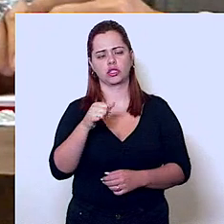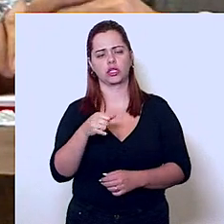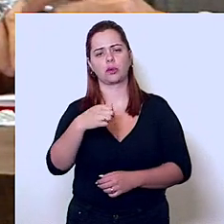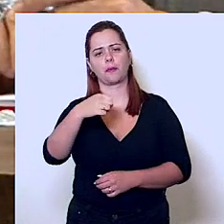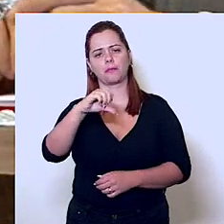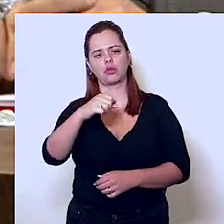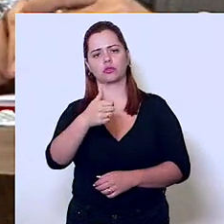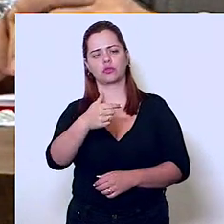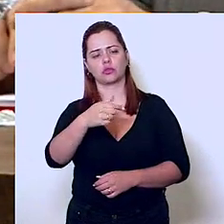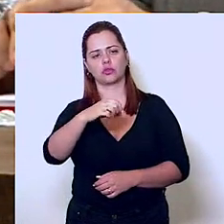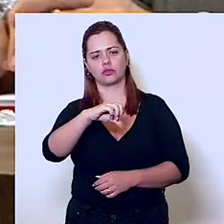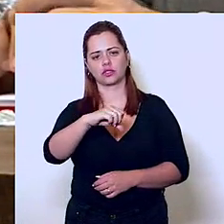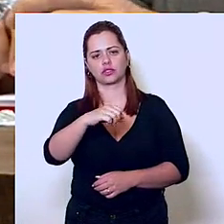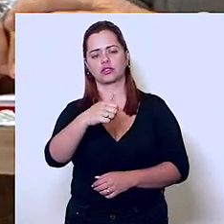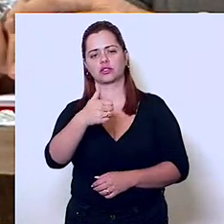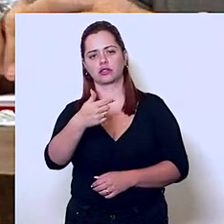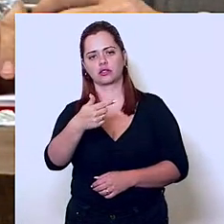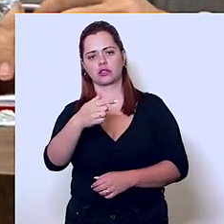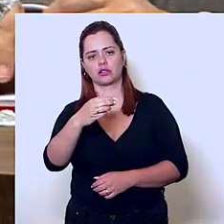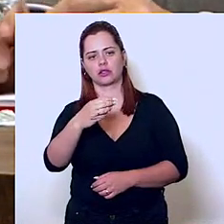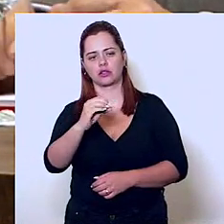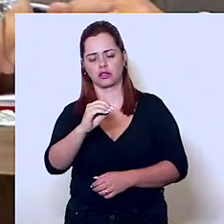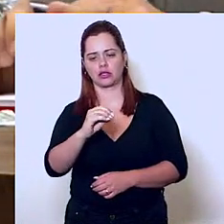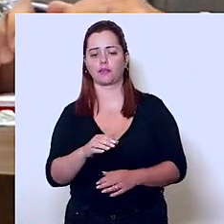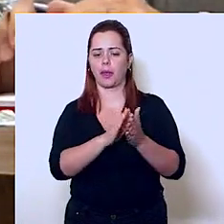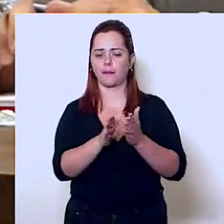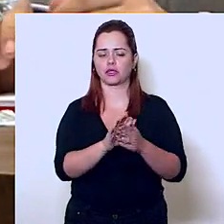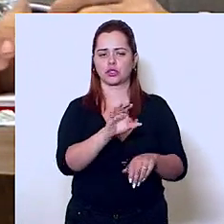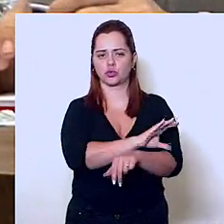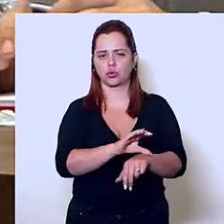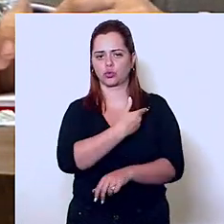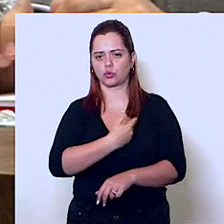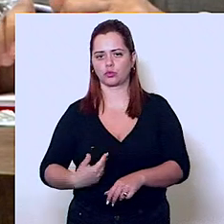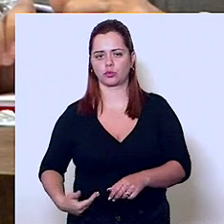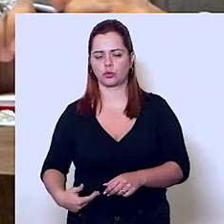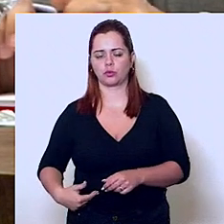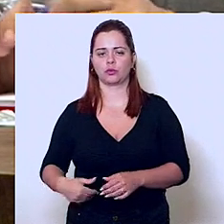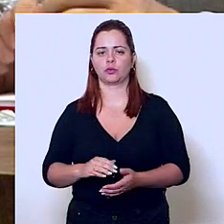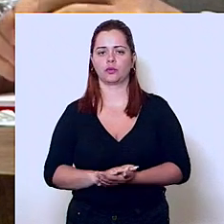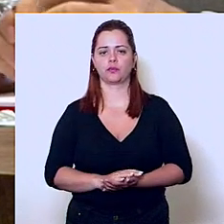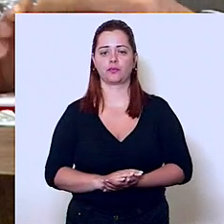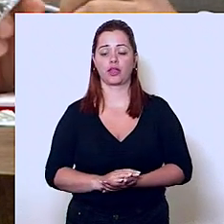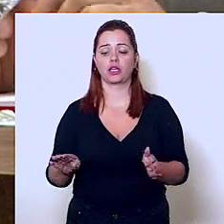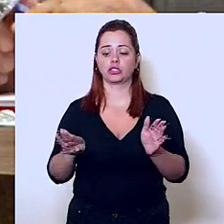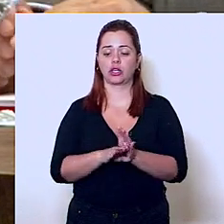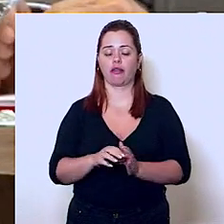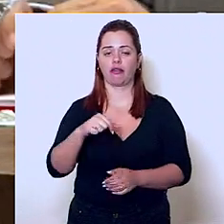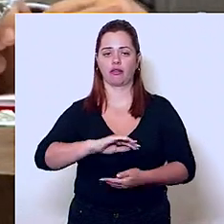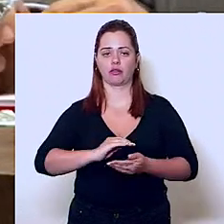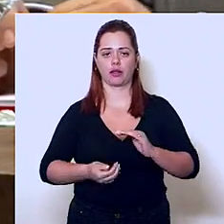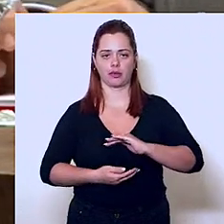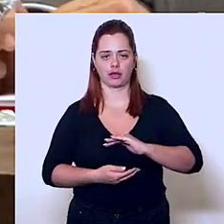fazer vários concursos públicos, passei em vários deles, acabei vindo ser oficial de chancelaria aqui no Itamaraty e trabalhava